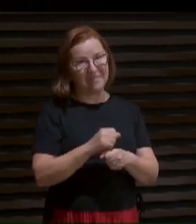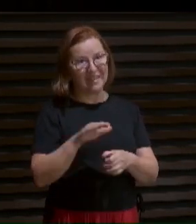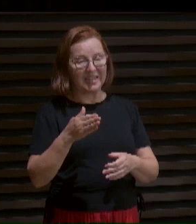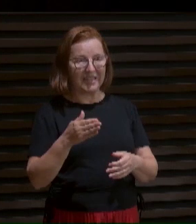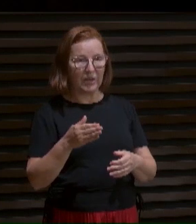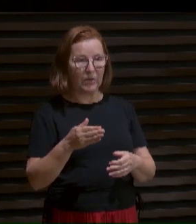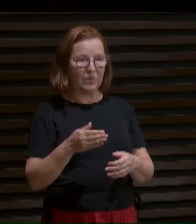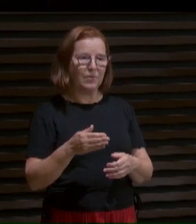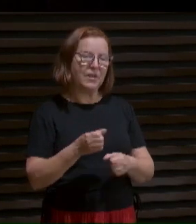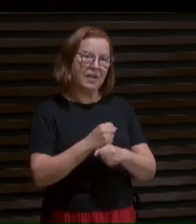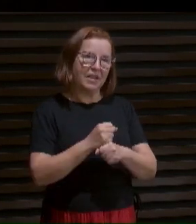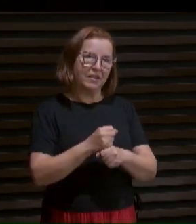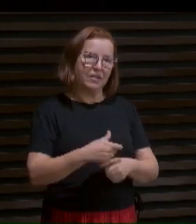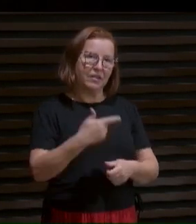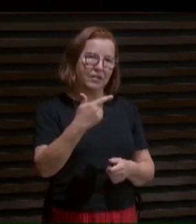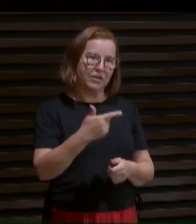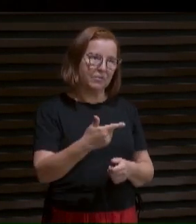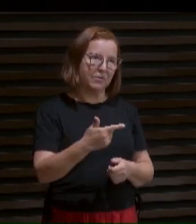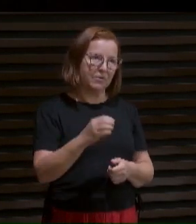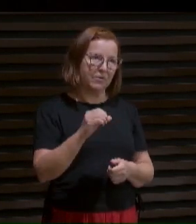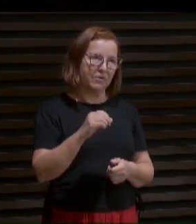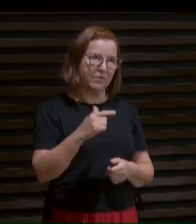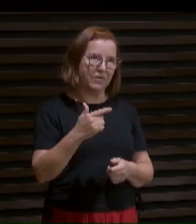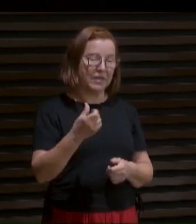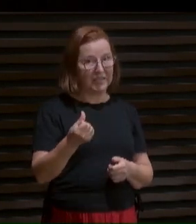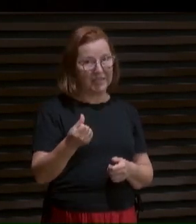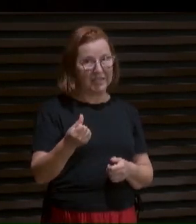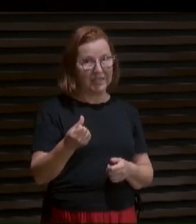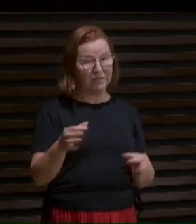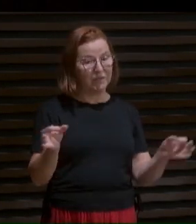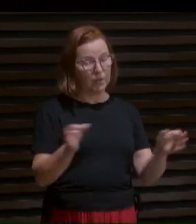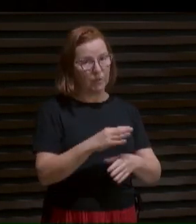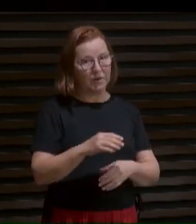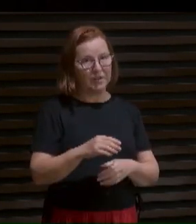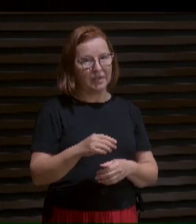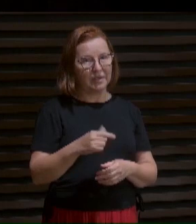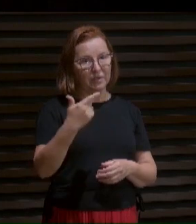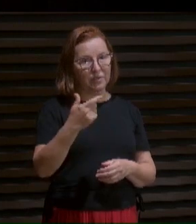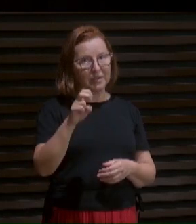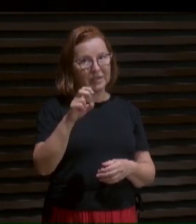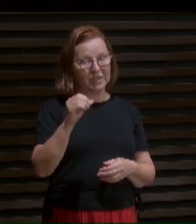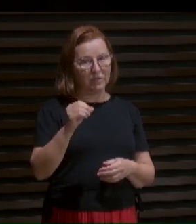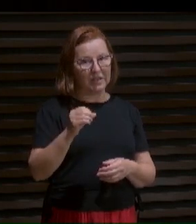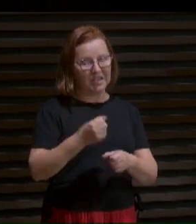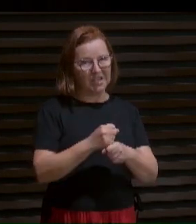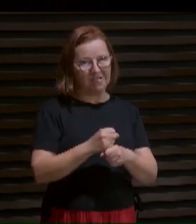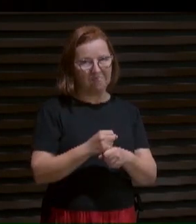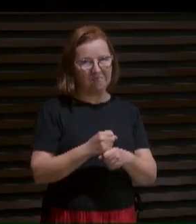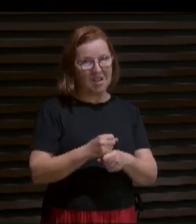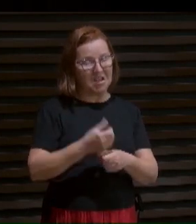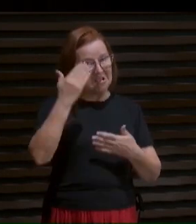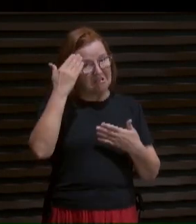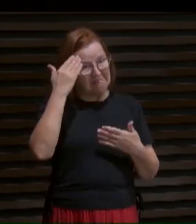2026 completarão os 250 anos. Então eu não quero ficar olhando para essas coisas, mas eu